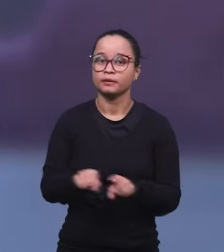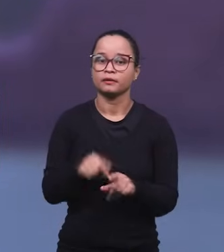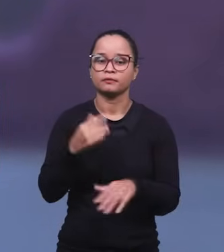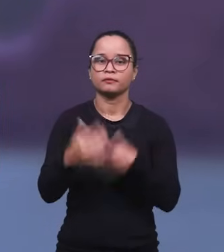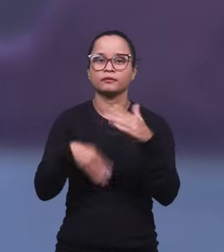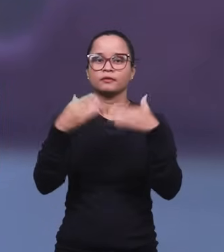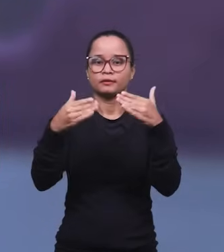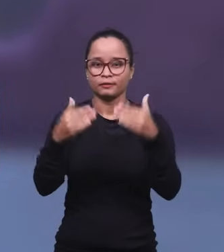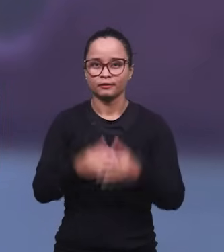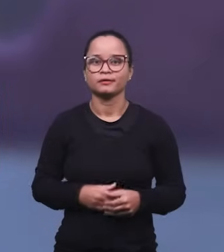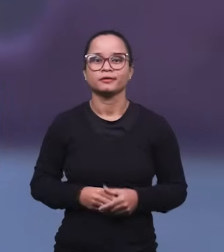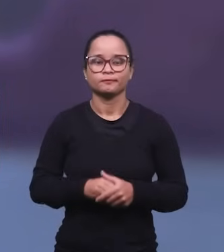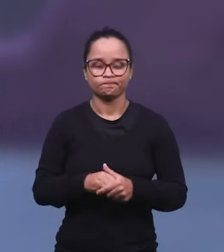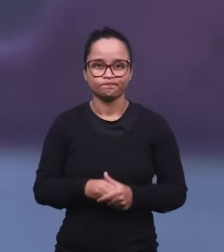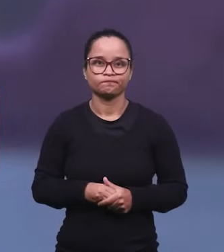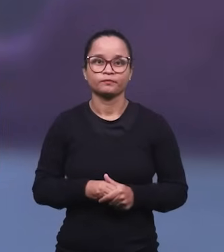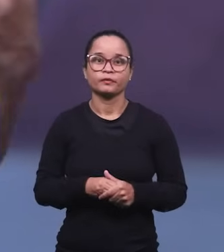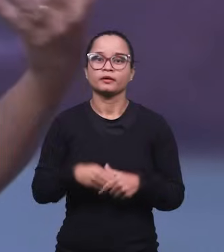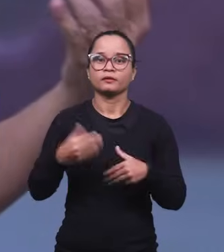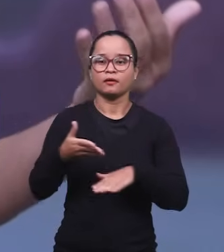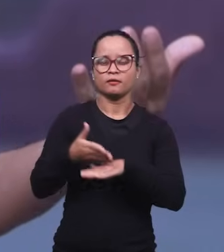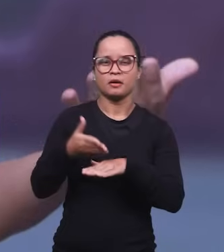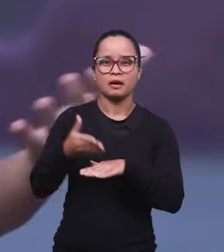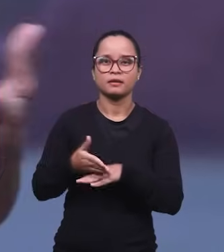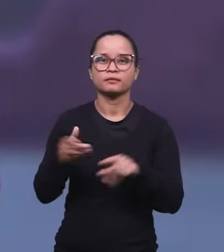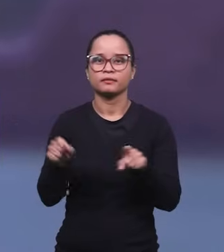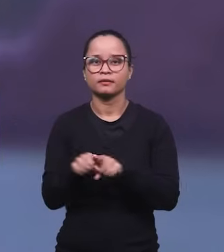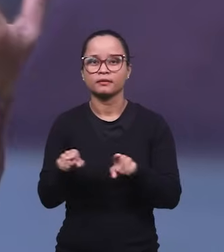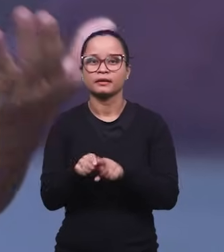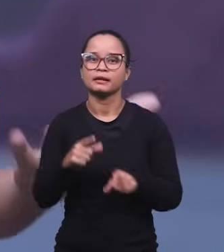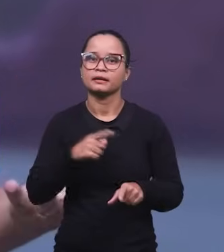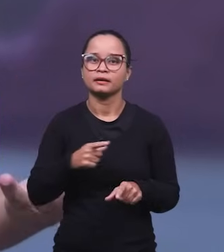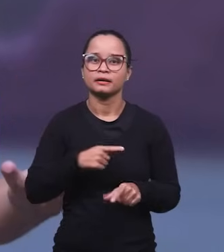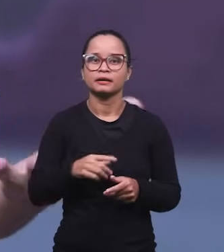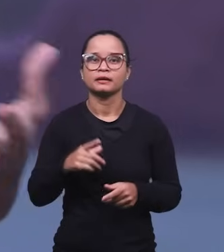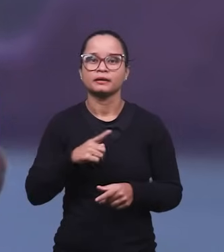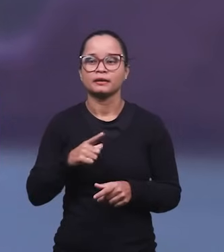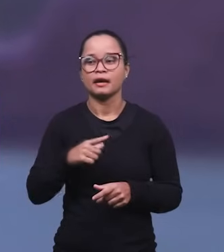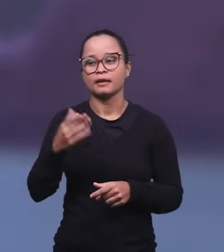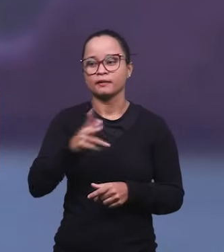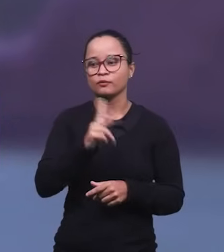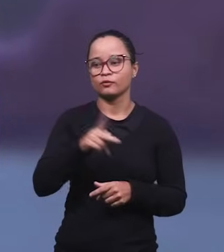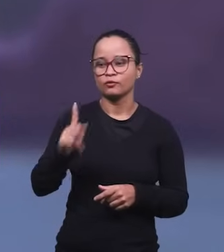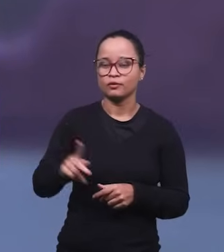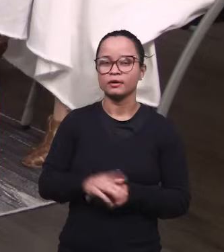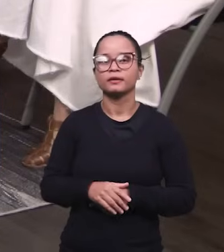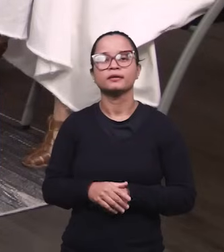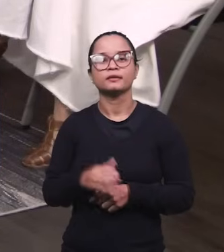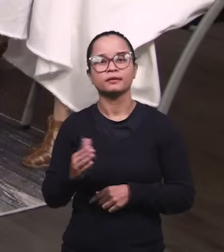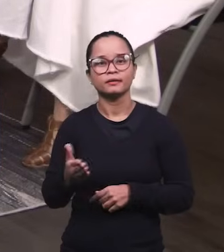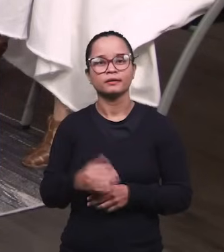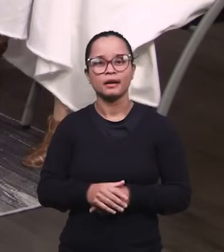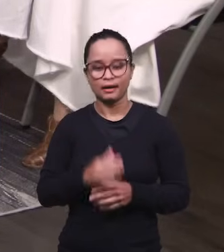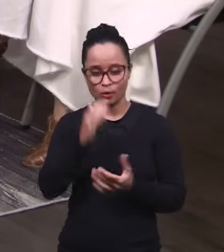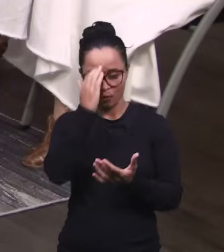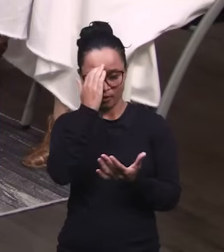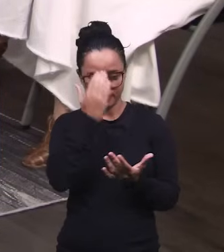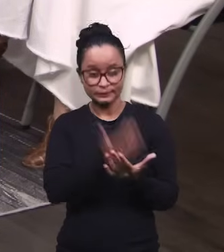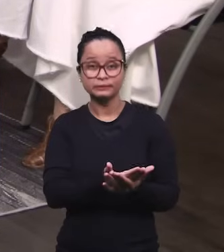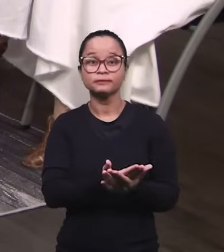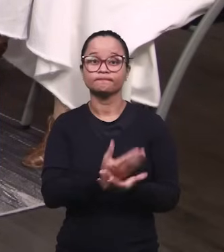o seu desempenho e a sua frequência. Então, a gente tem visto isso na fala, né, de Gabriele, quando ela... Confiem